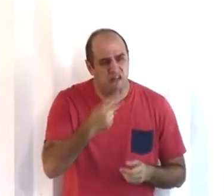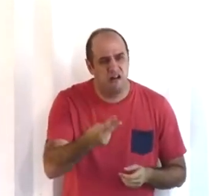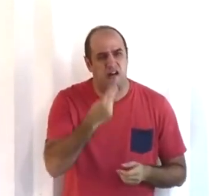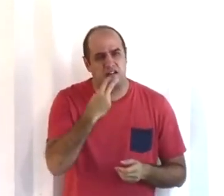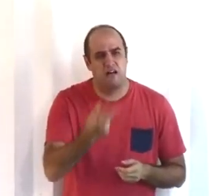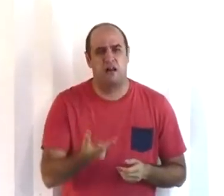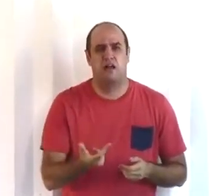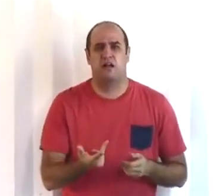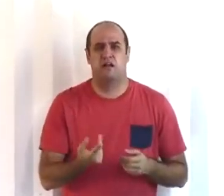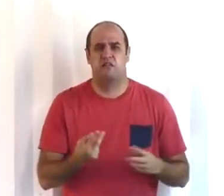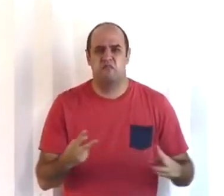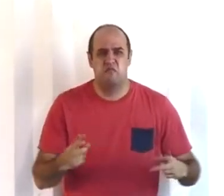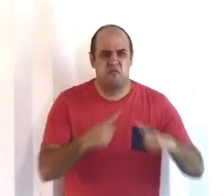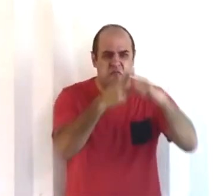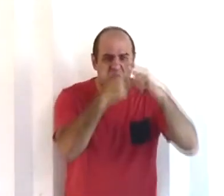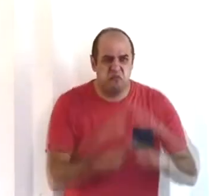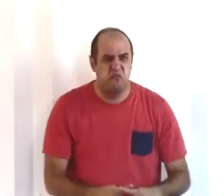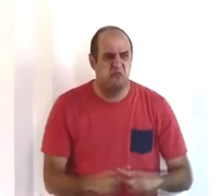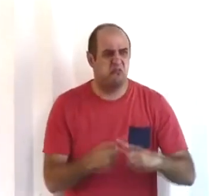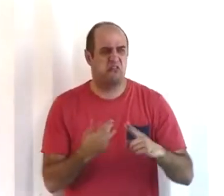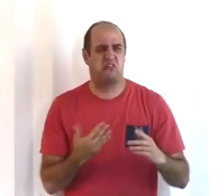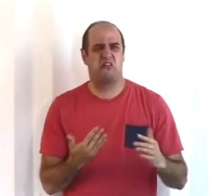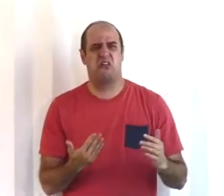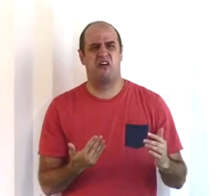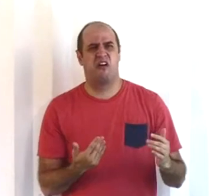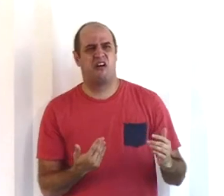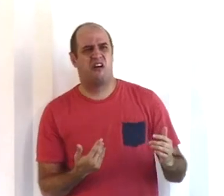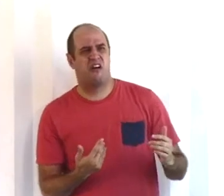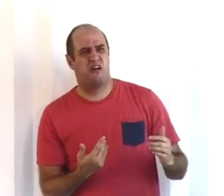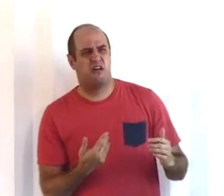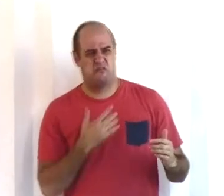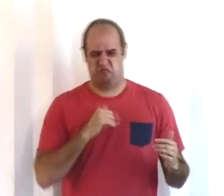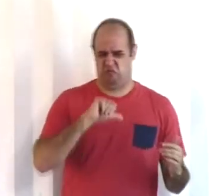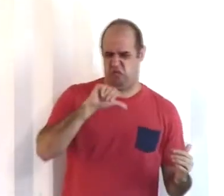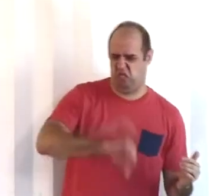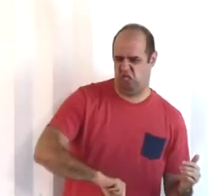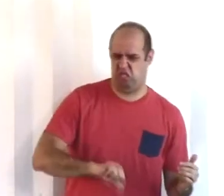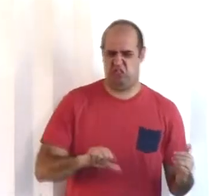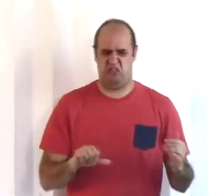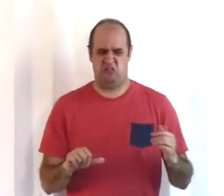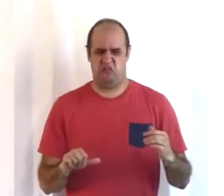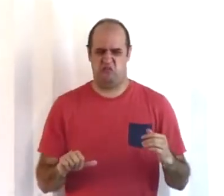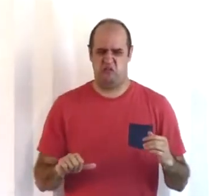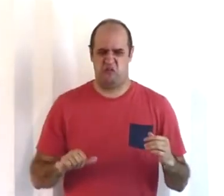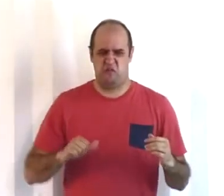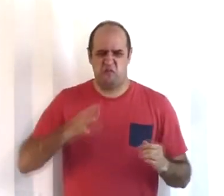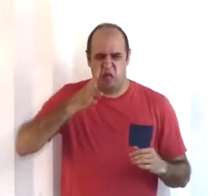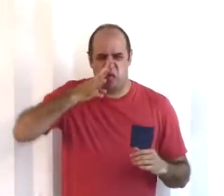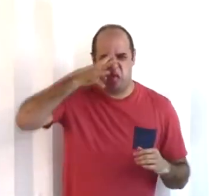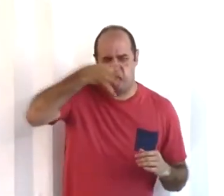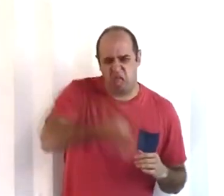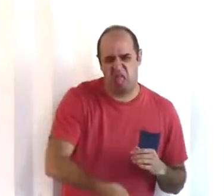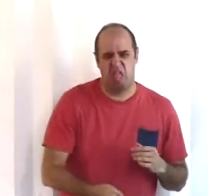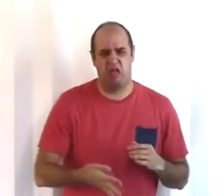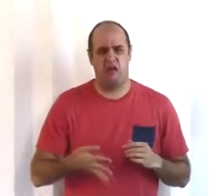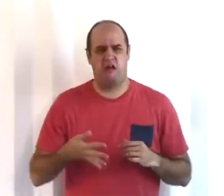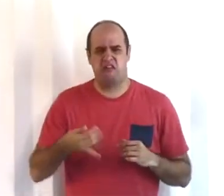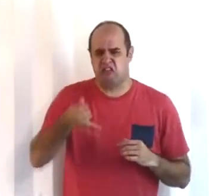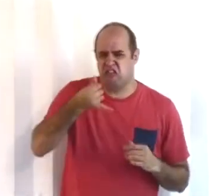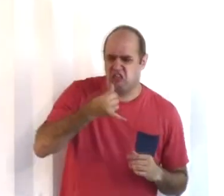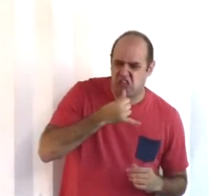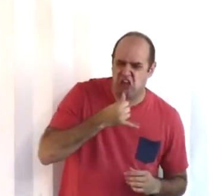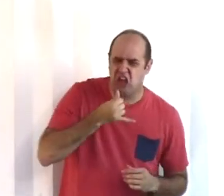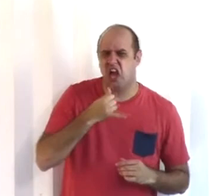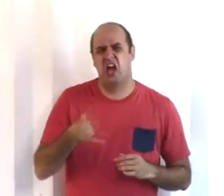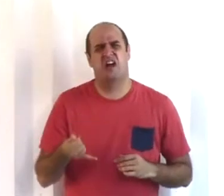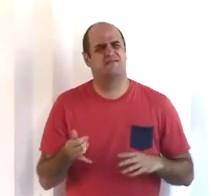tempo para rixas, não é tempo para desgosto para com Deus, não é tempo para tristezas, angústias na